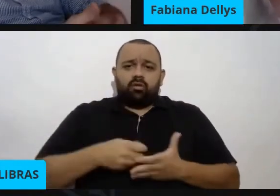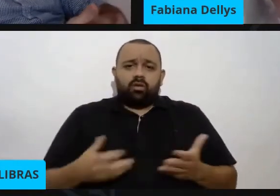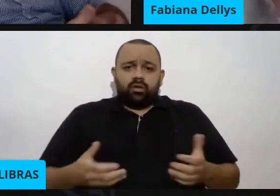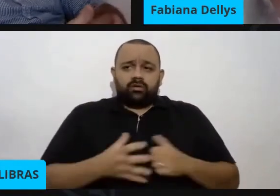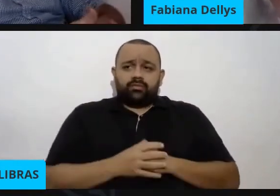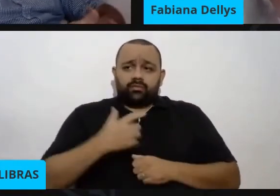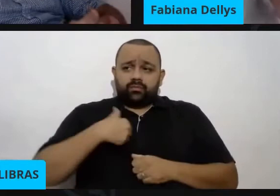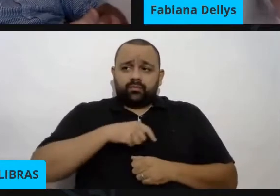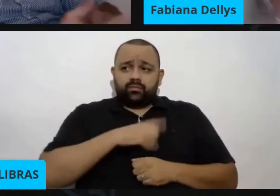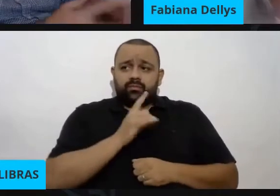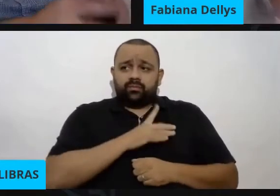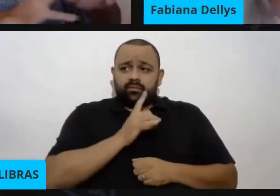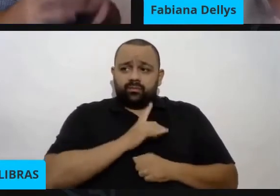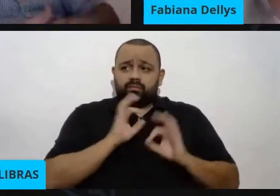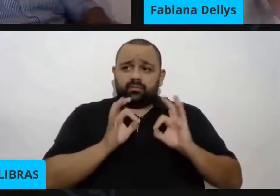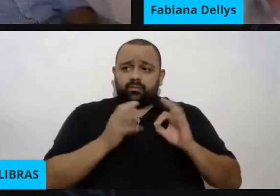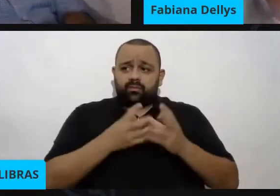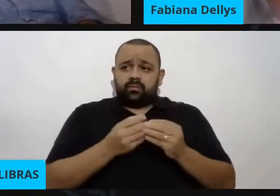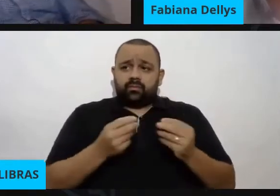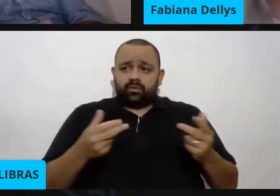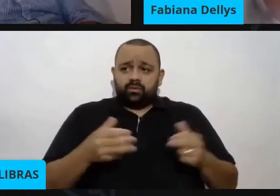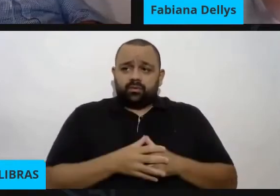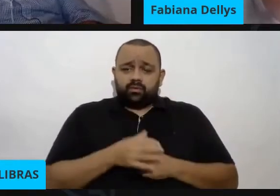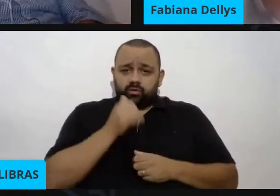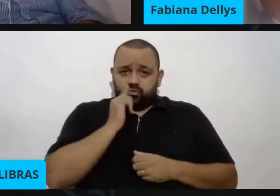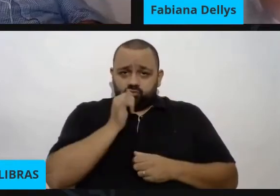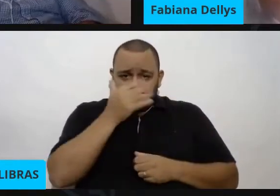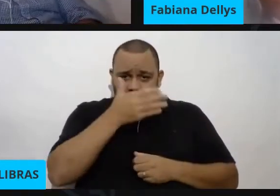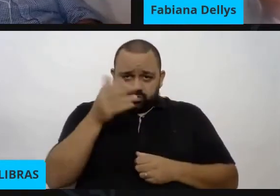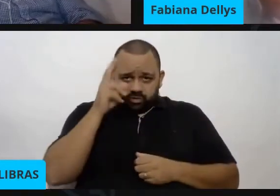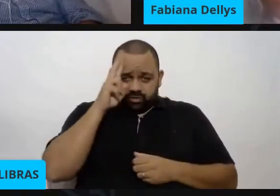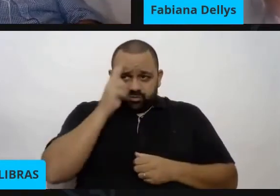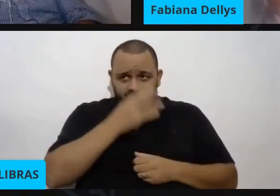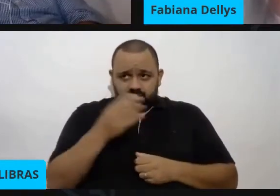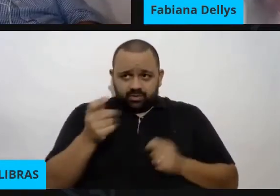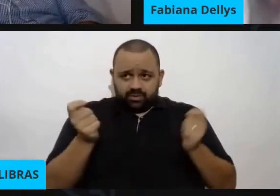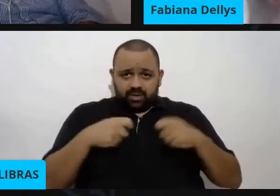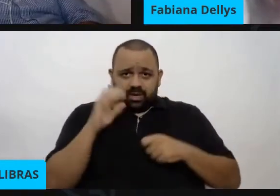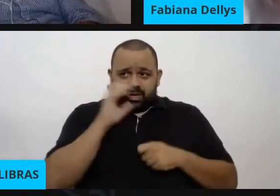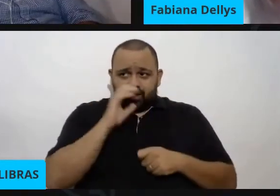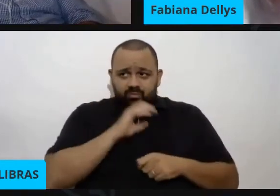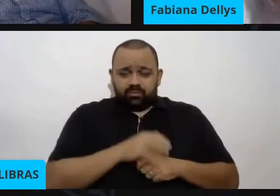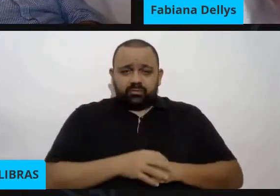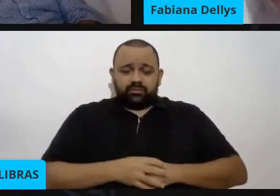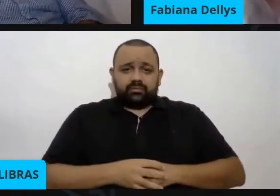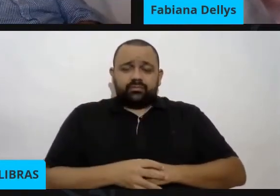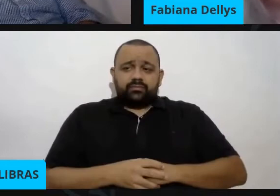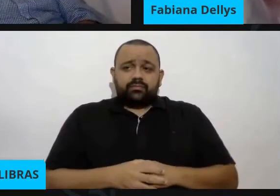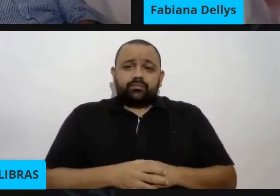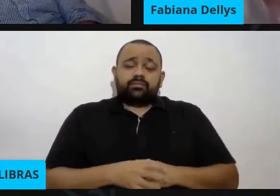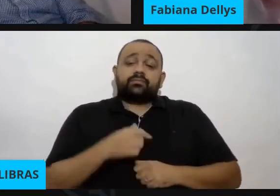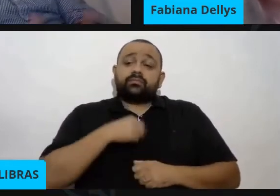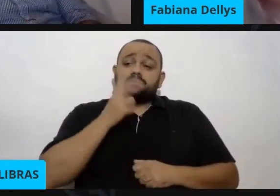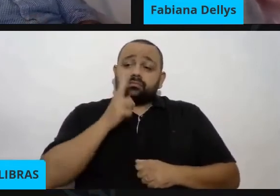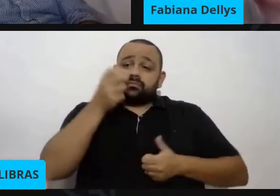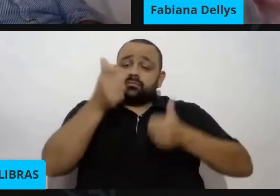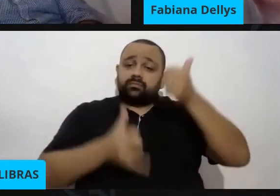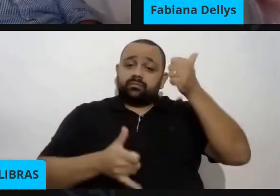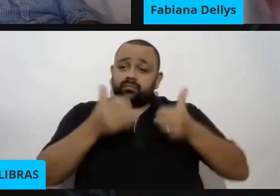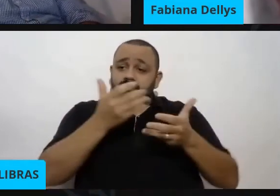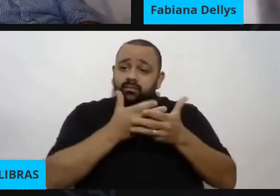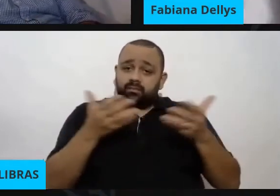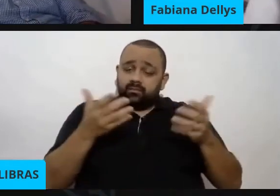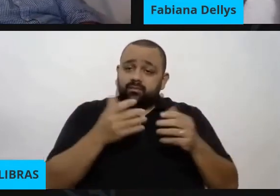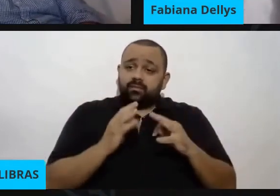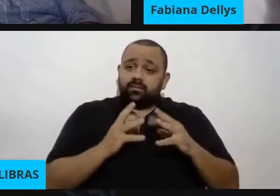gente teme muito. Eu vou contar uma história para vocês. Posso contar uma história rapidamente? Eu sempre falei para todos os pais que vão